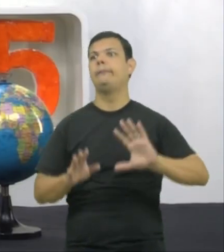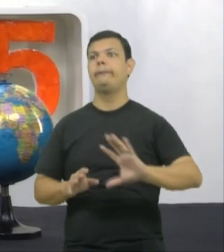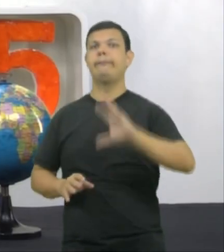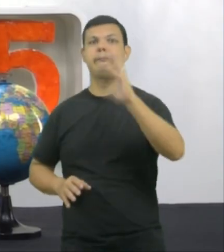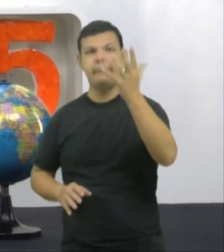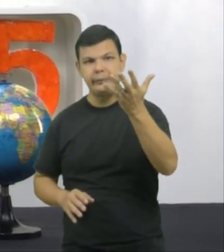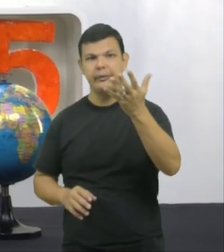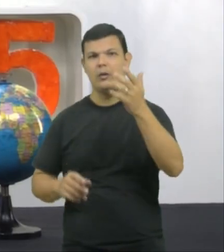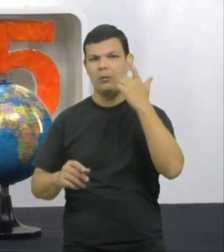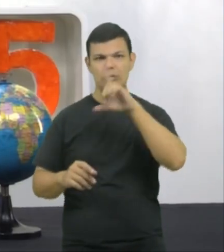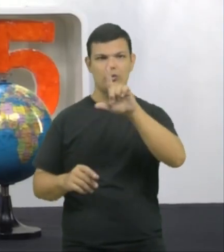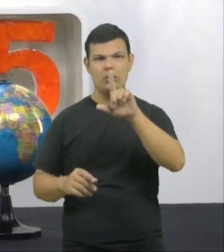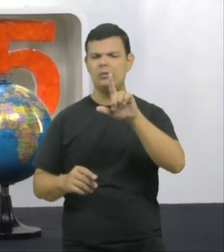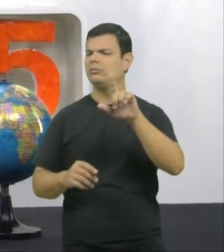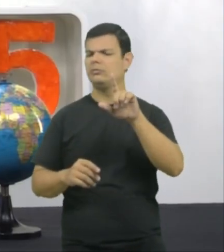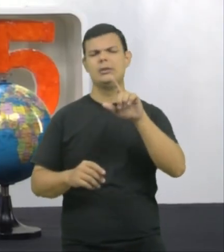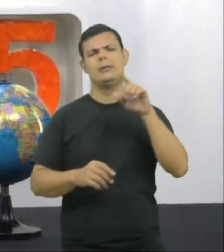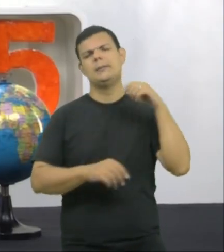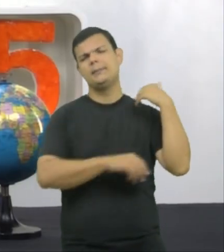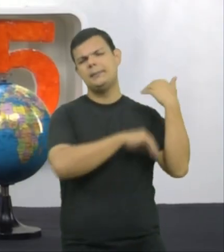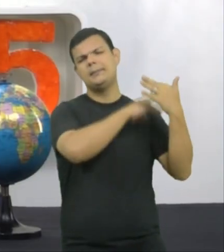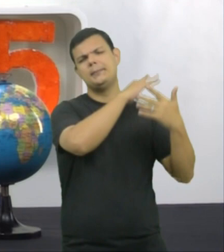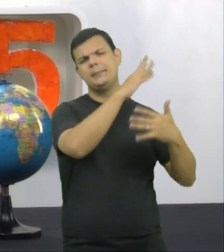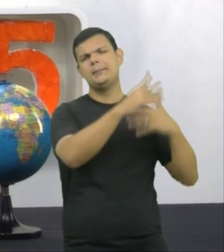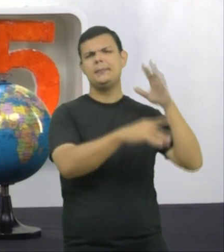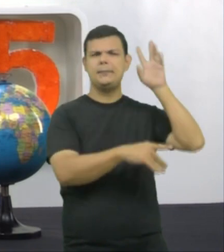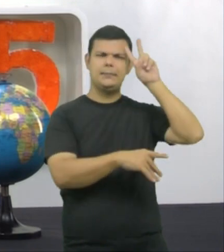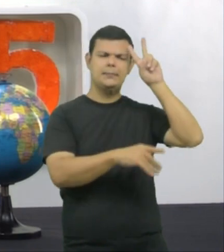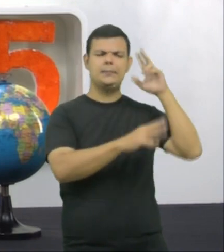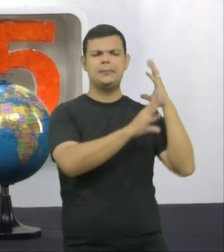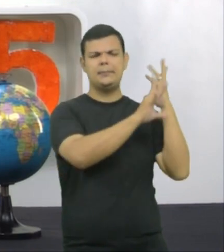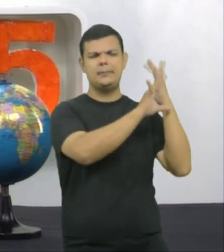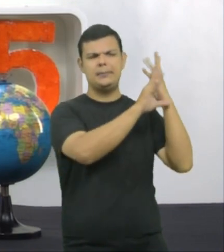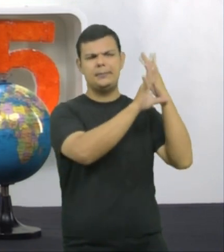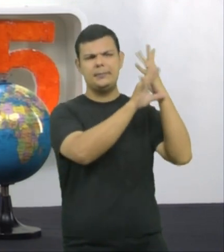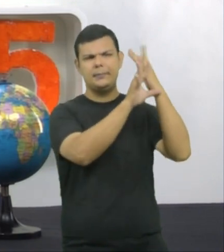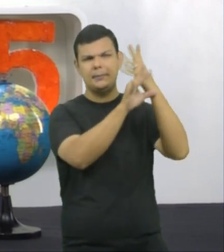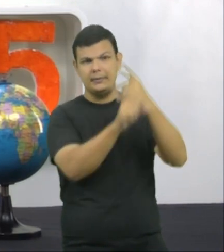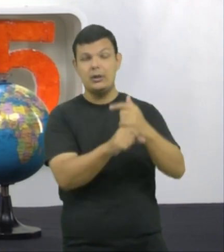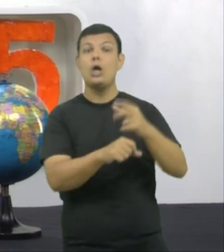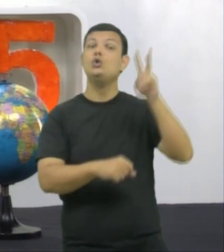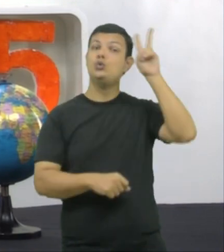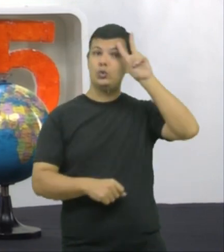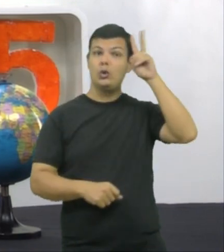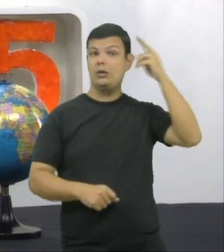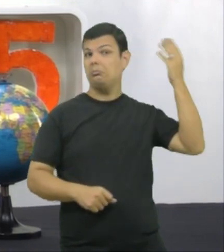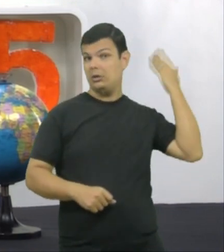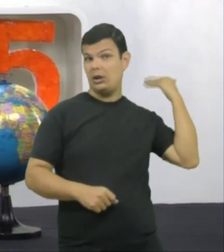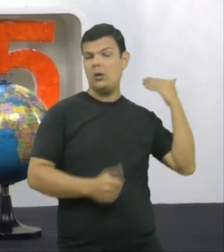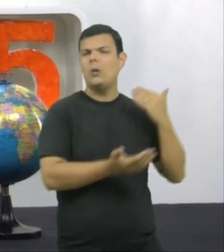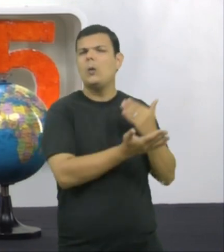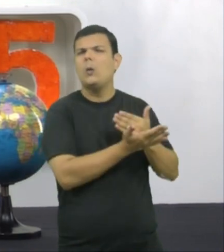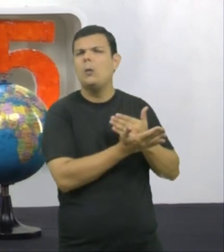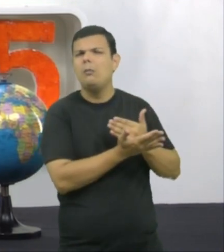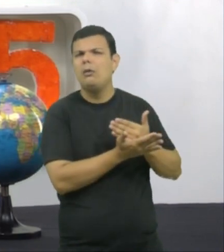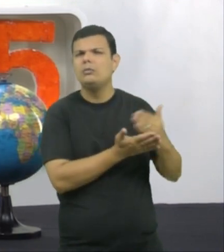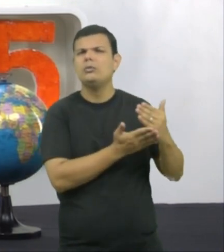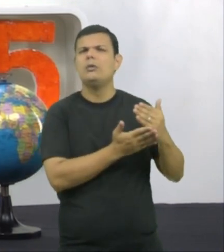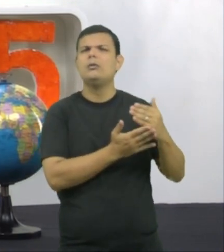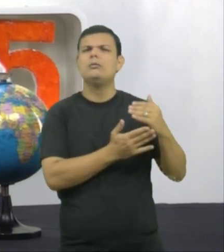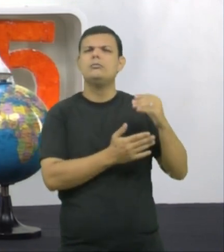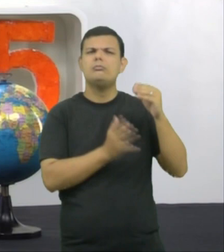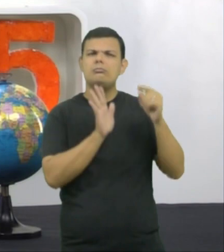dia. Existe um histórico que mostra isso. Nós vamos ver agora, na história, quais pontos